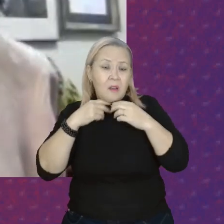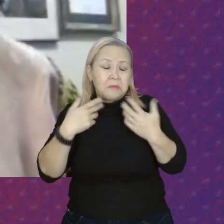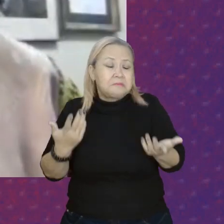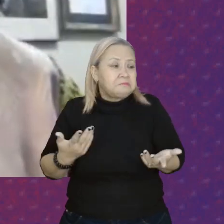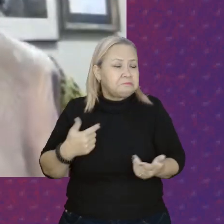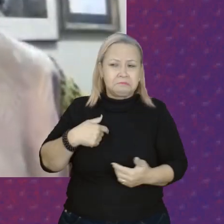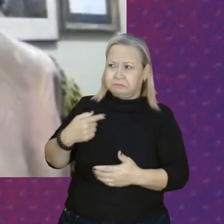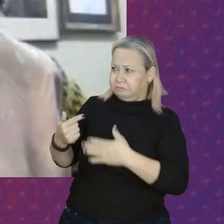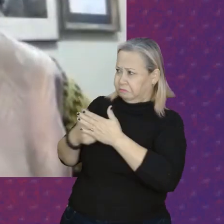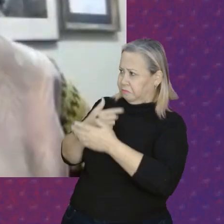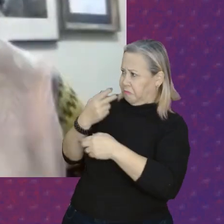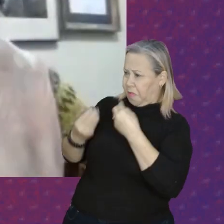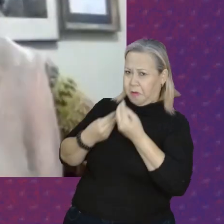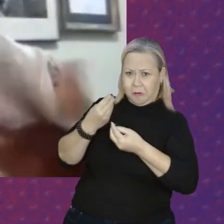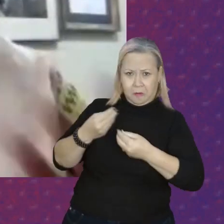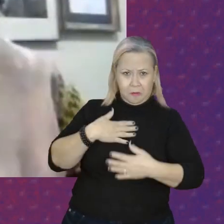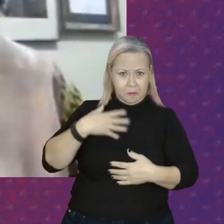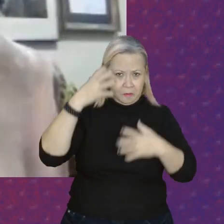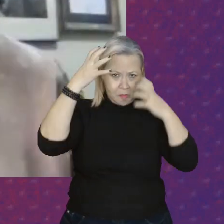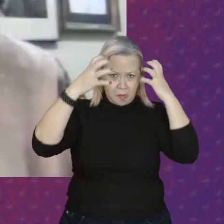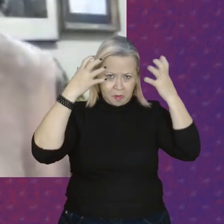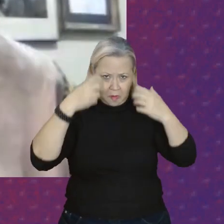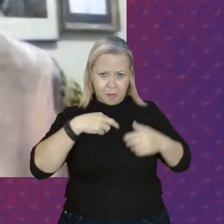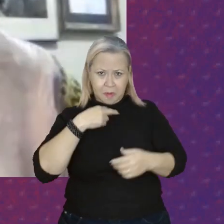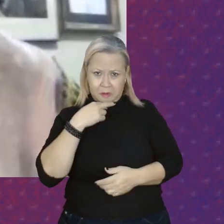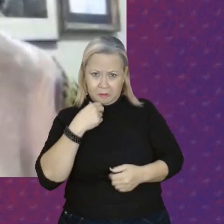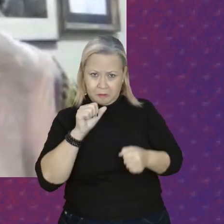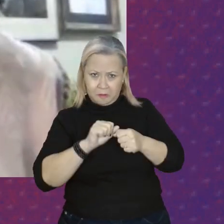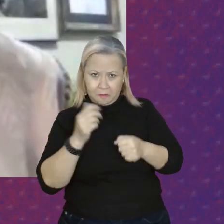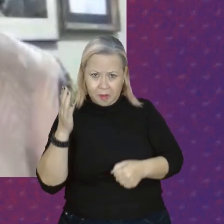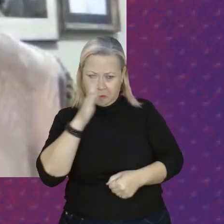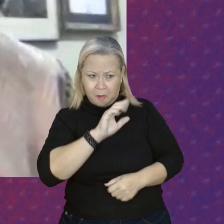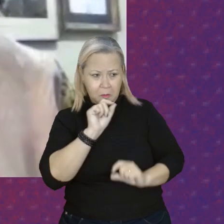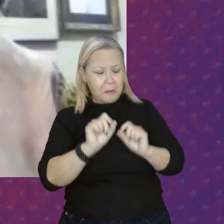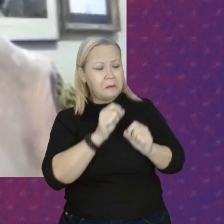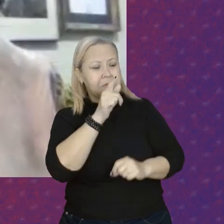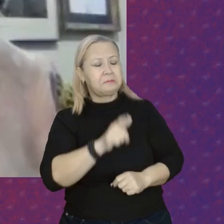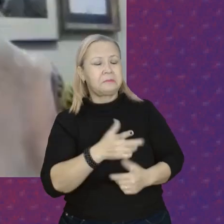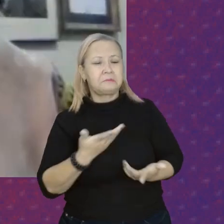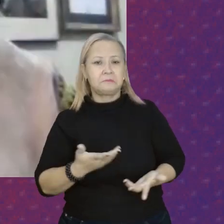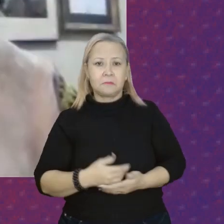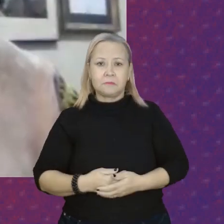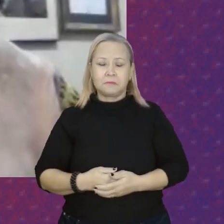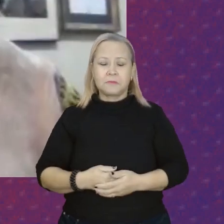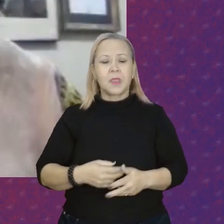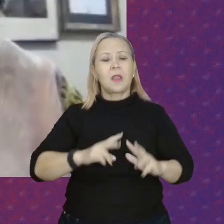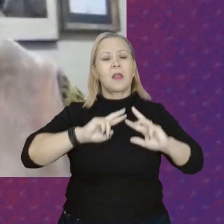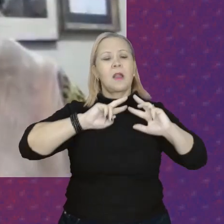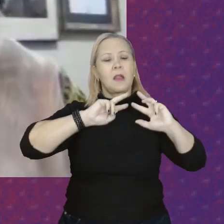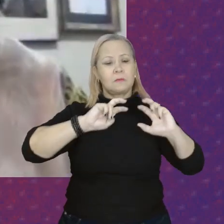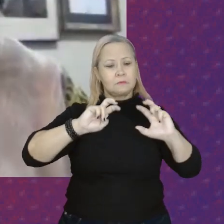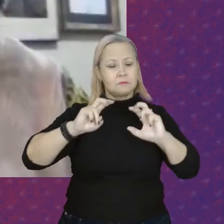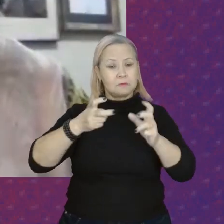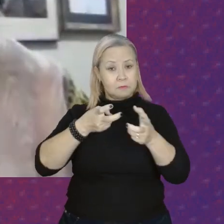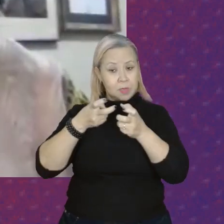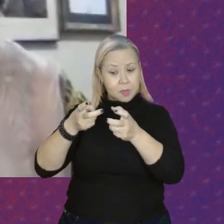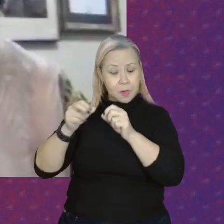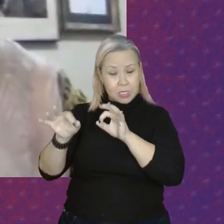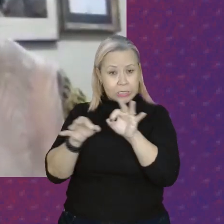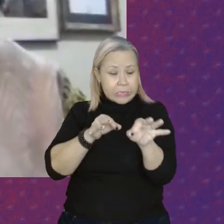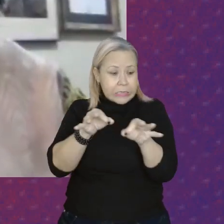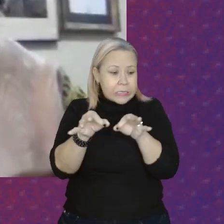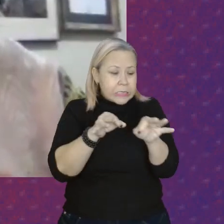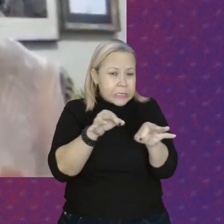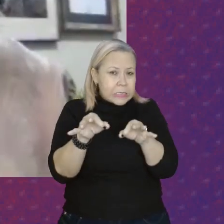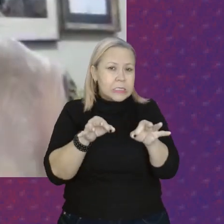ruim? Né? Ele fez mal a alguém, ele fez mal a quem? E aí a gente vai percebendo como que essa é uma construção